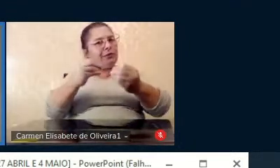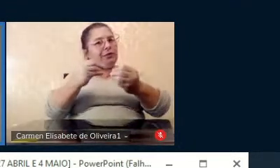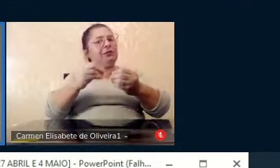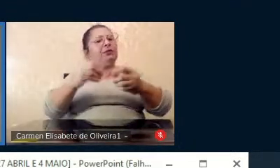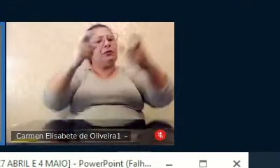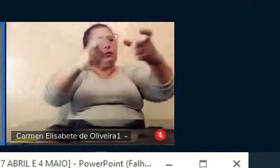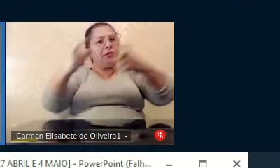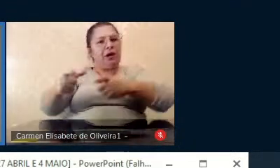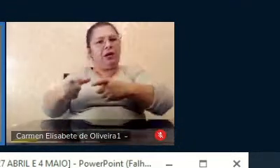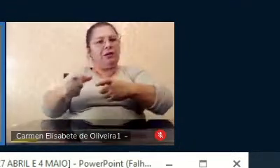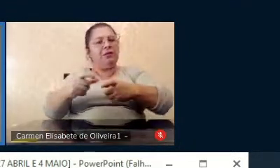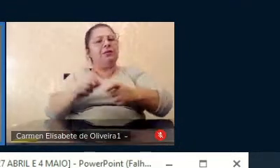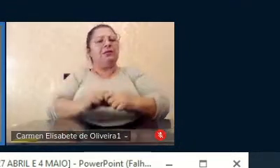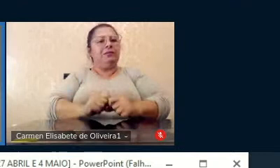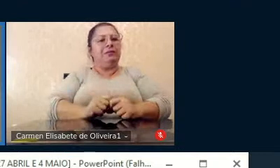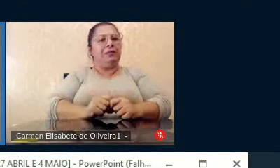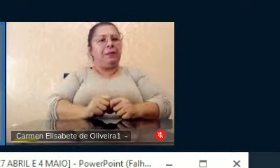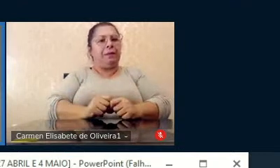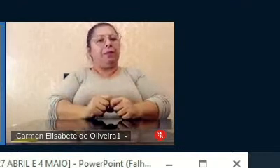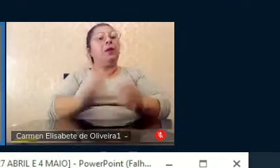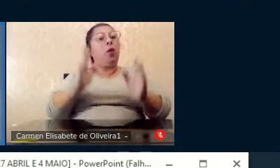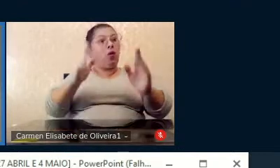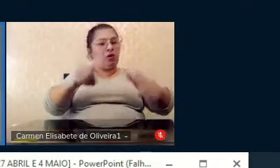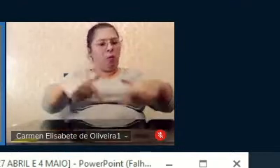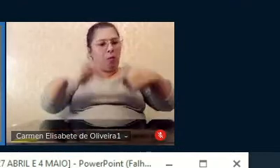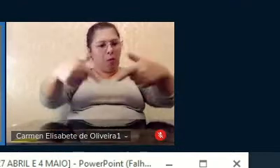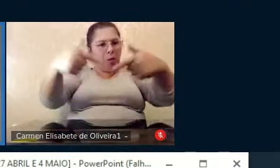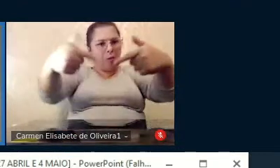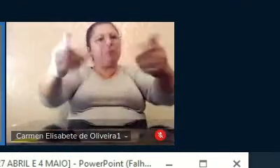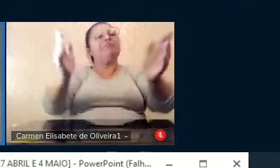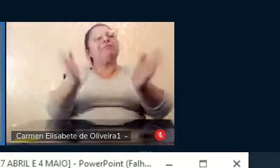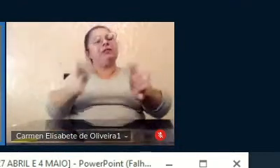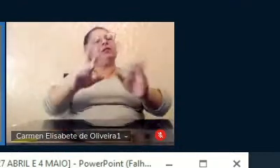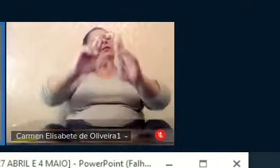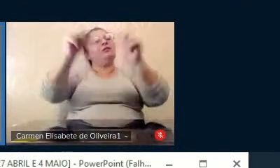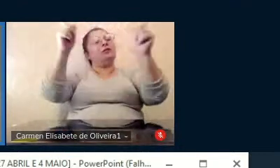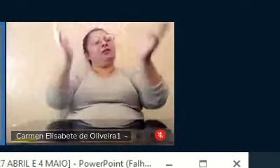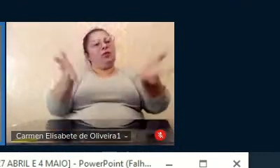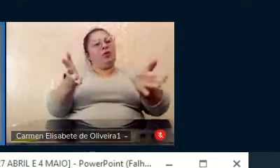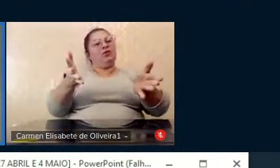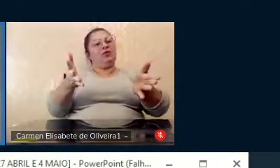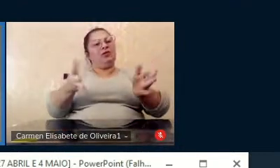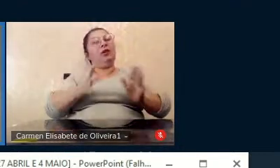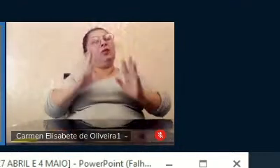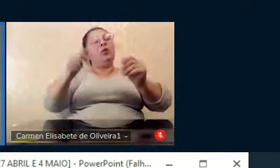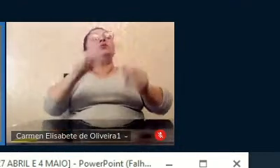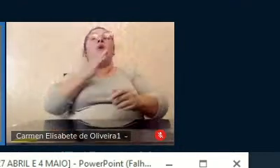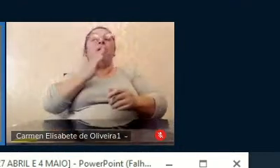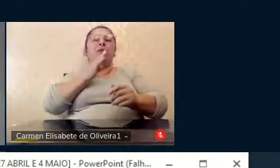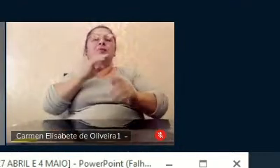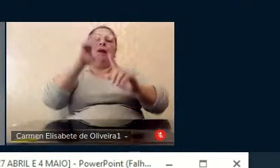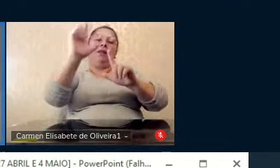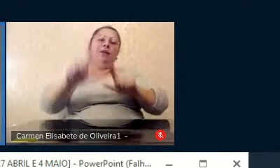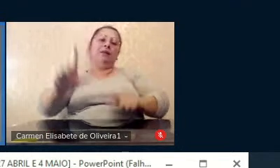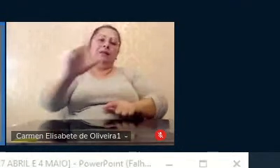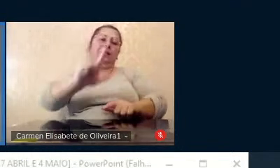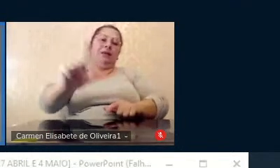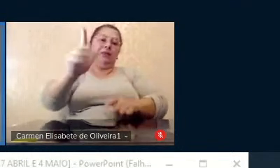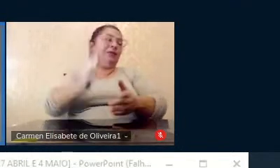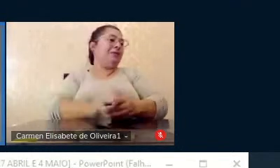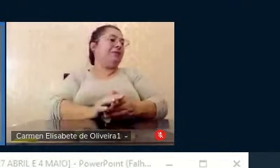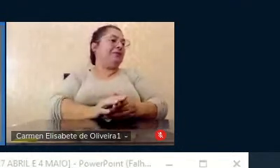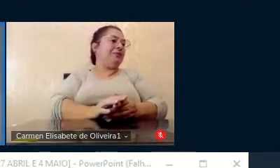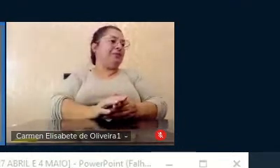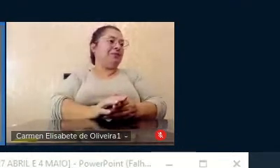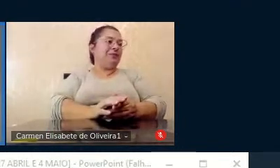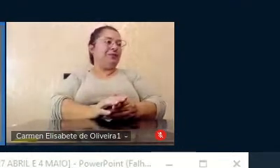Então, vejam o avanço, né, que a gente teve em relação à circulação dessa literatura. Deixa eu só dar uma